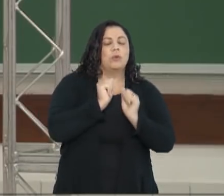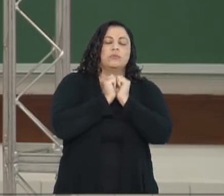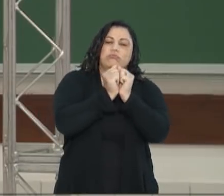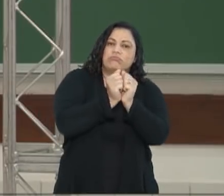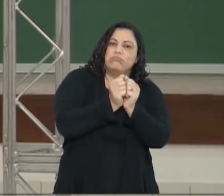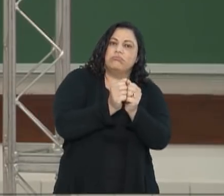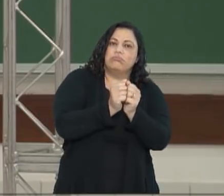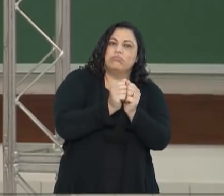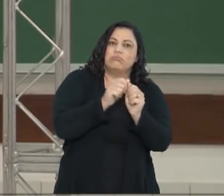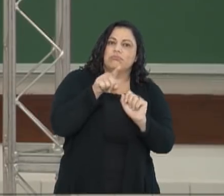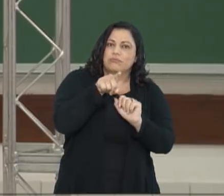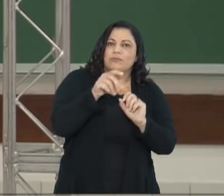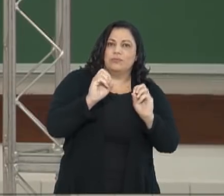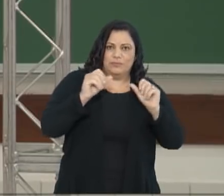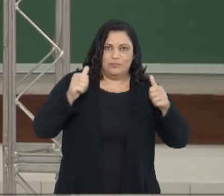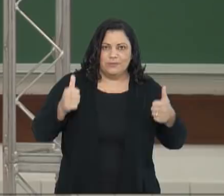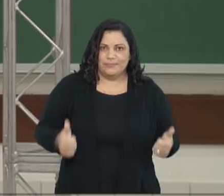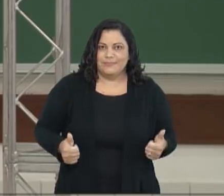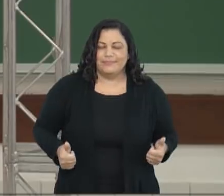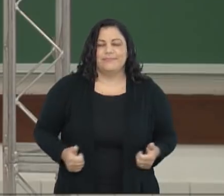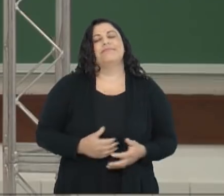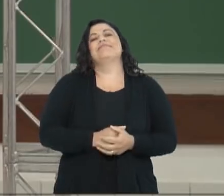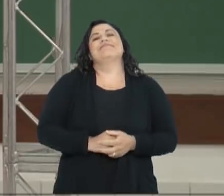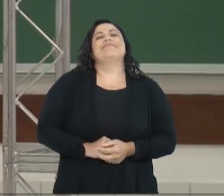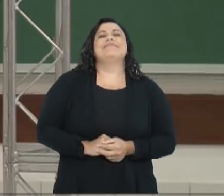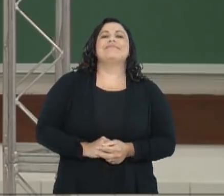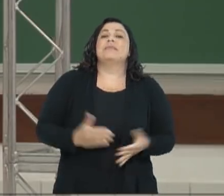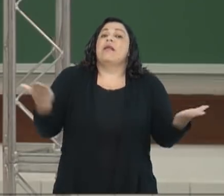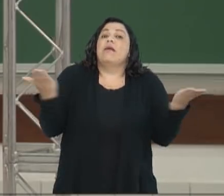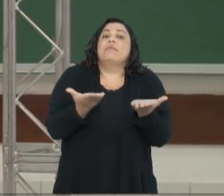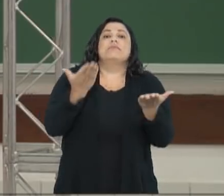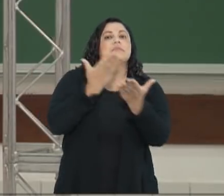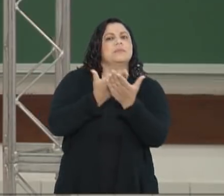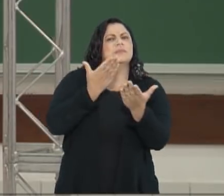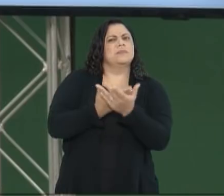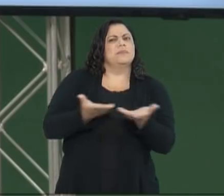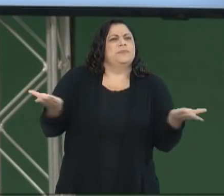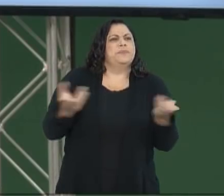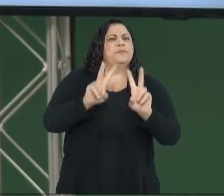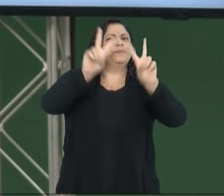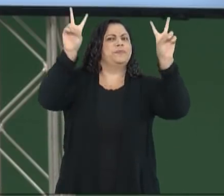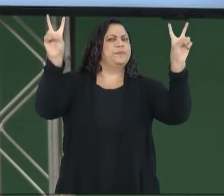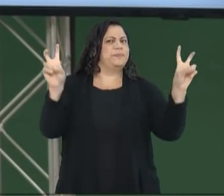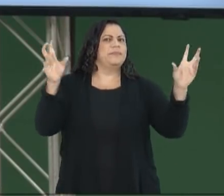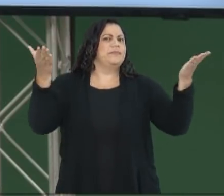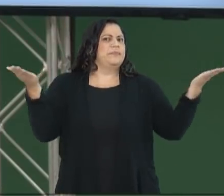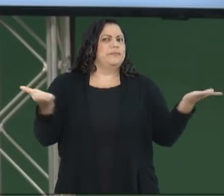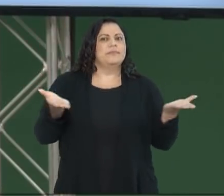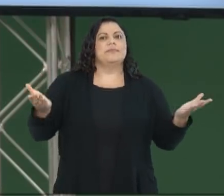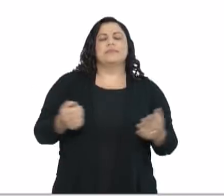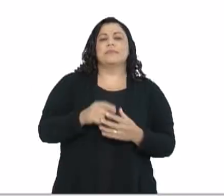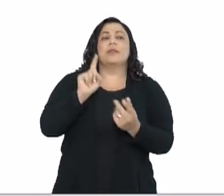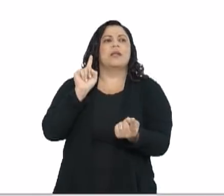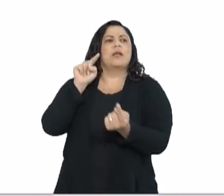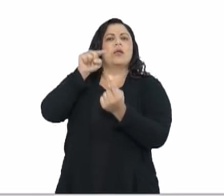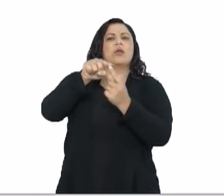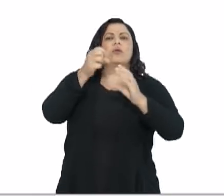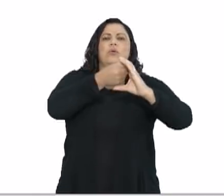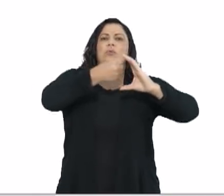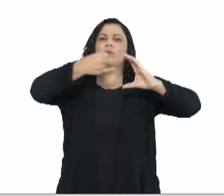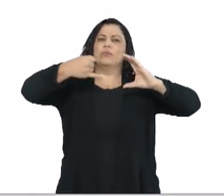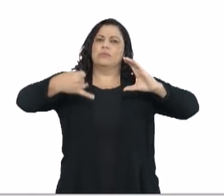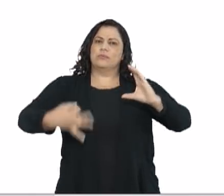certo? Dito isso, então, vamos lá para a nossa aula de hoje. O que nós temos como objetivo hoje? Identificar características